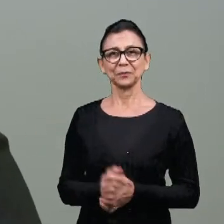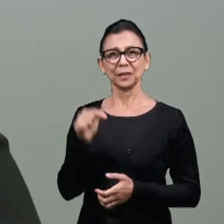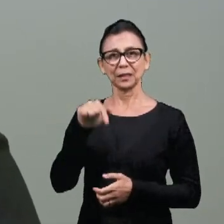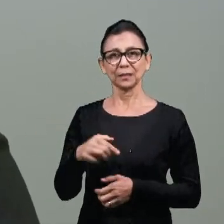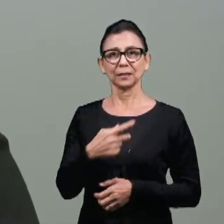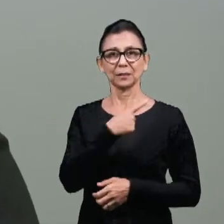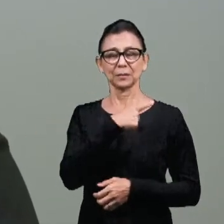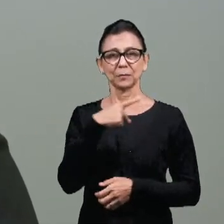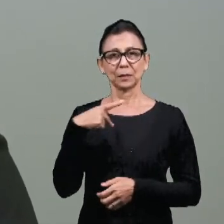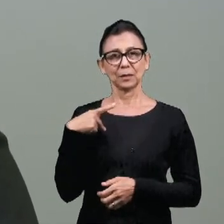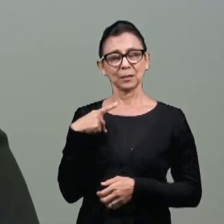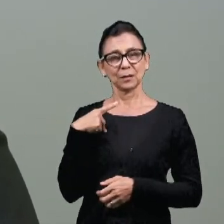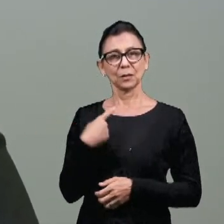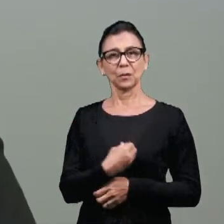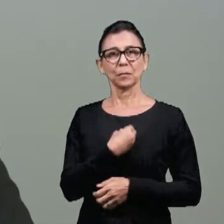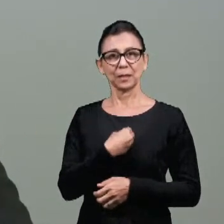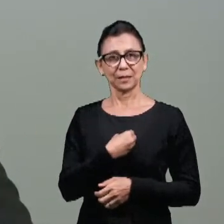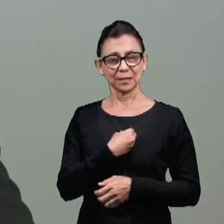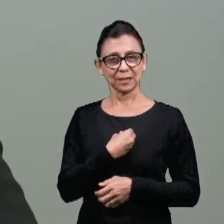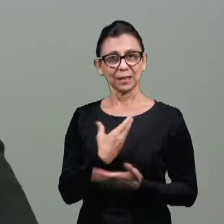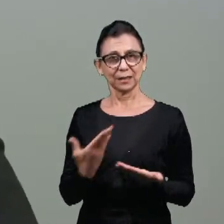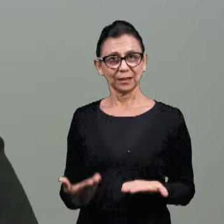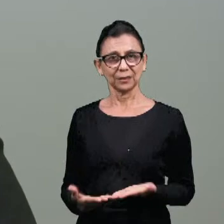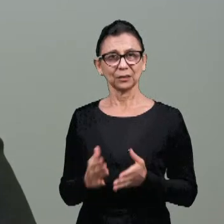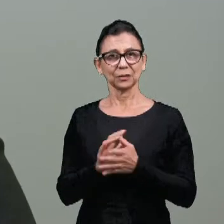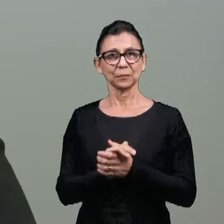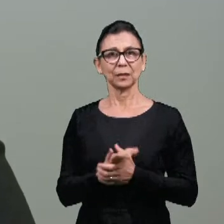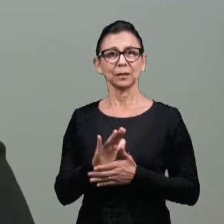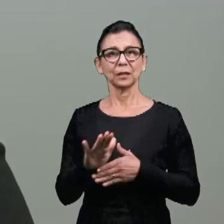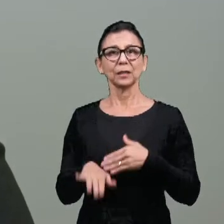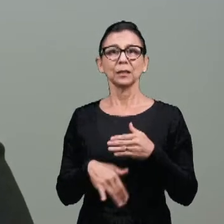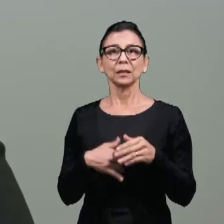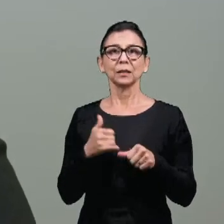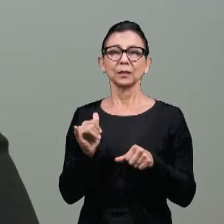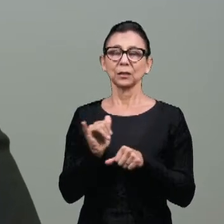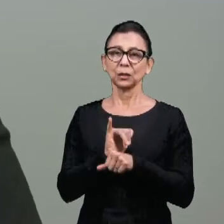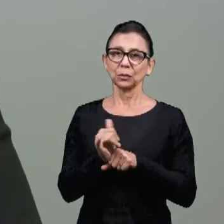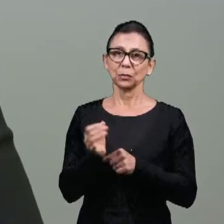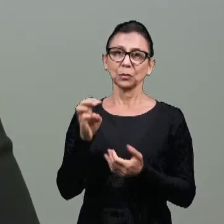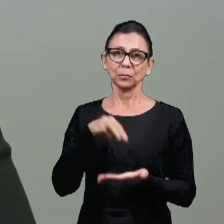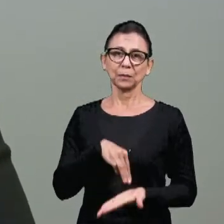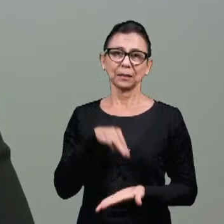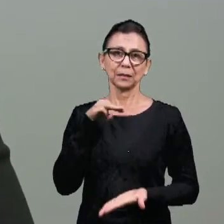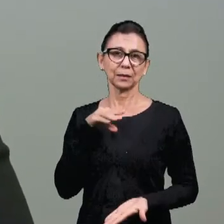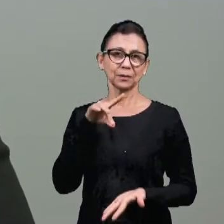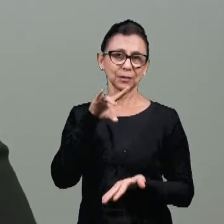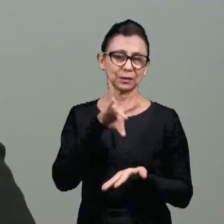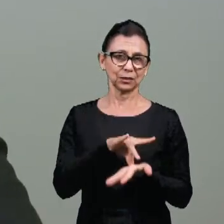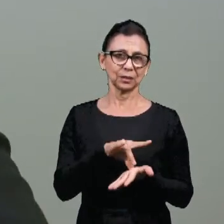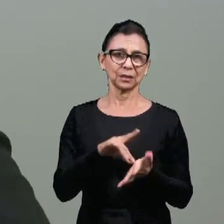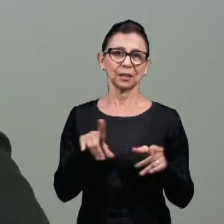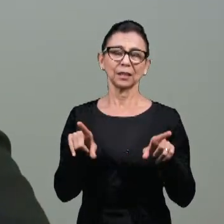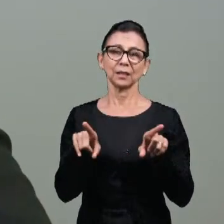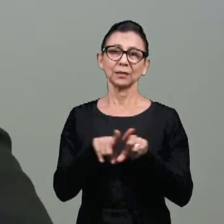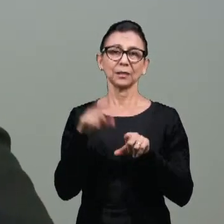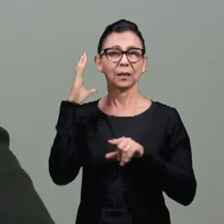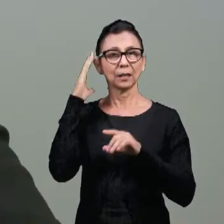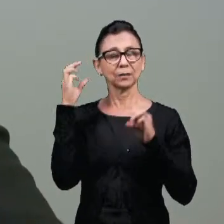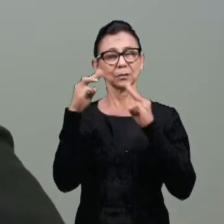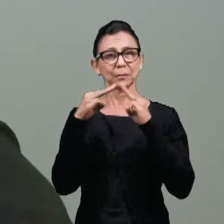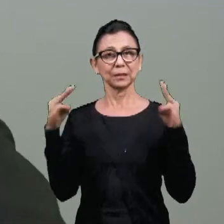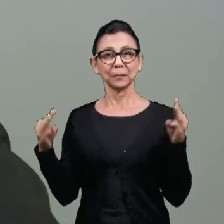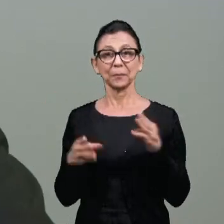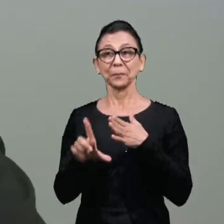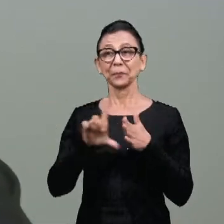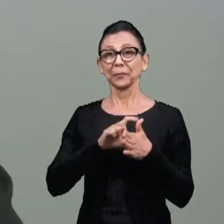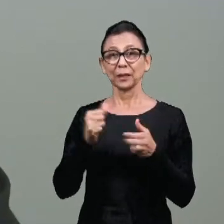aqui pela Rádio TV Web Manaim, também no nosso canal oficial da Igreja Cristã Maranata no YouTube. Mas antes, deixa eu cumprimentar aqui o